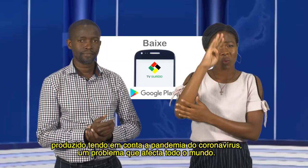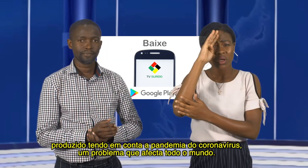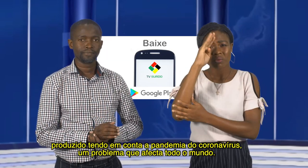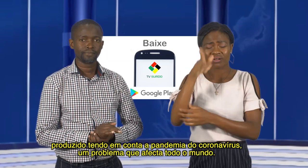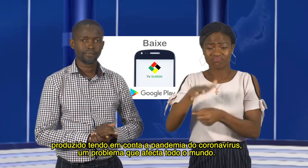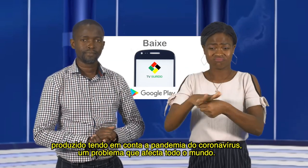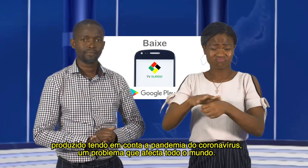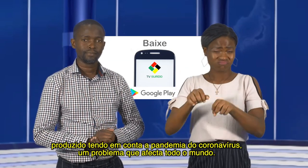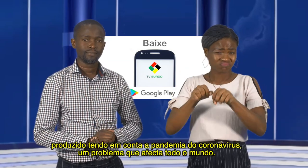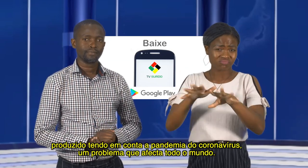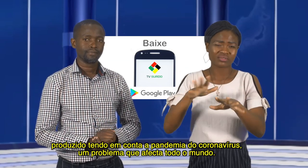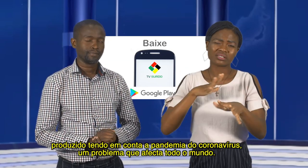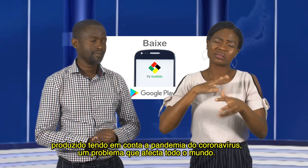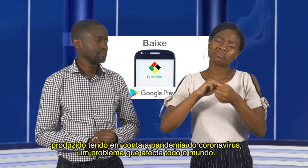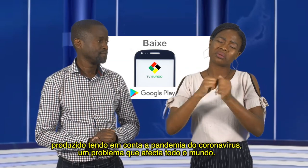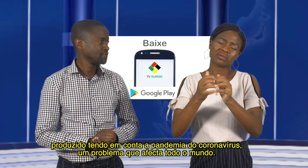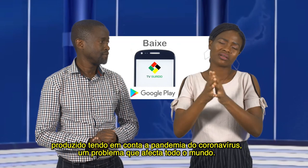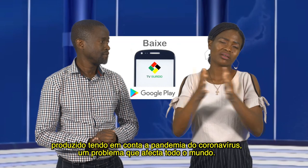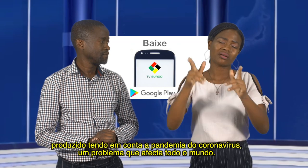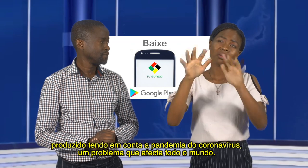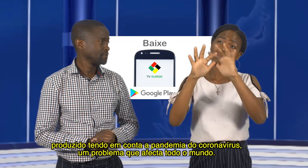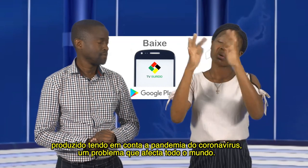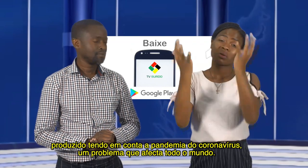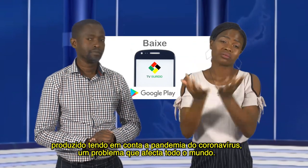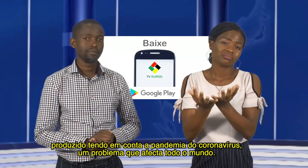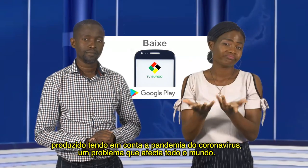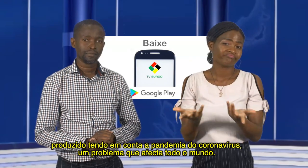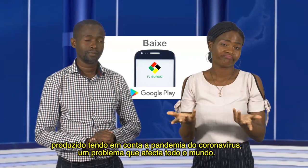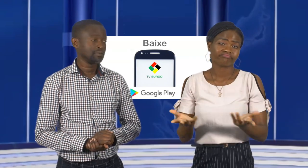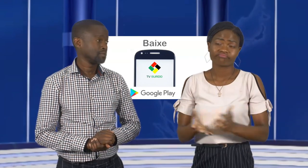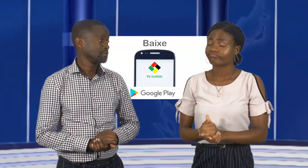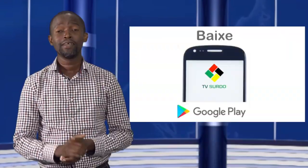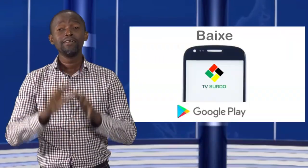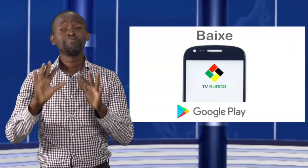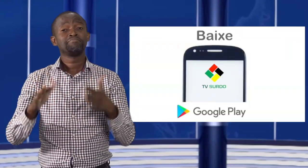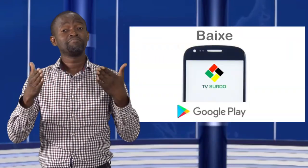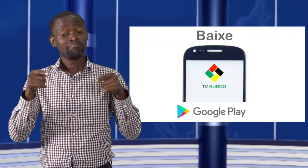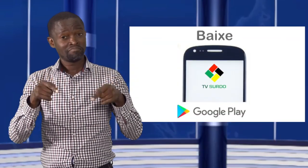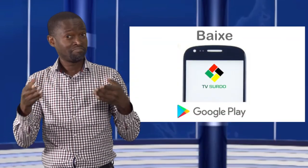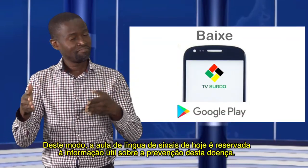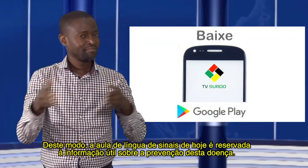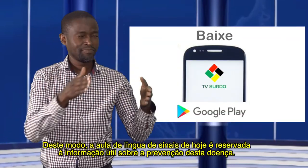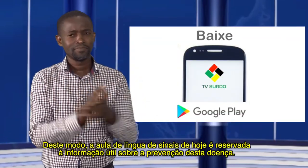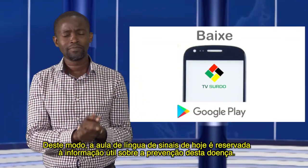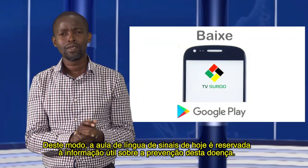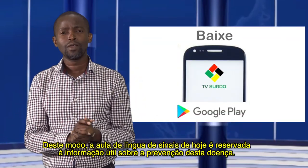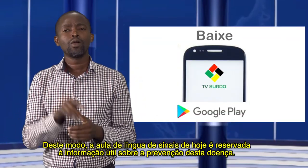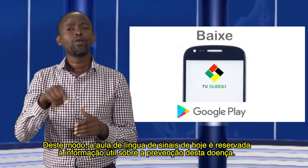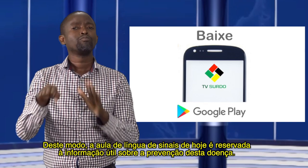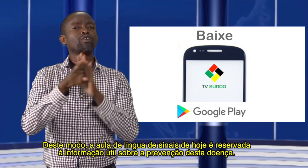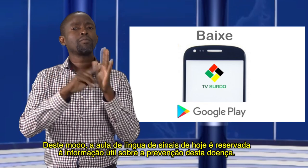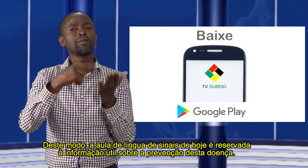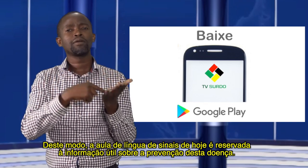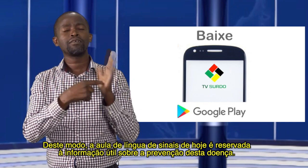conta a pandemia do coronavírus, um problema que afeta todo mundo. Deste modo, a